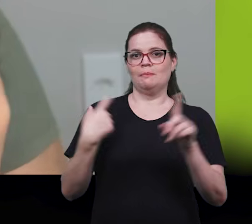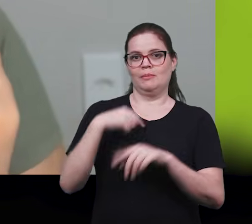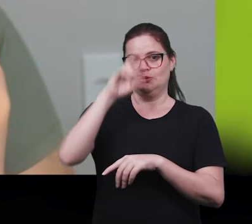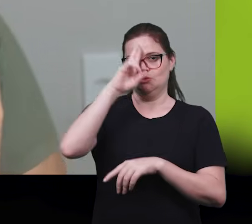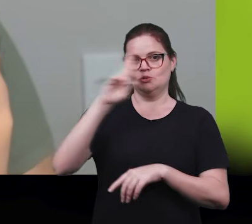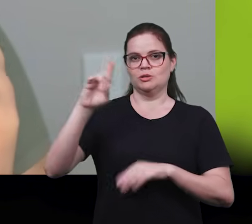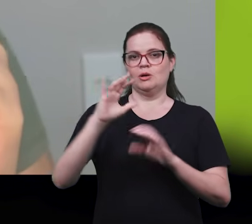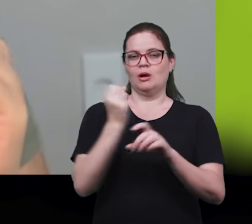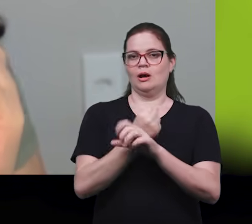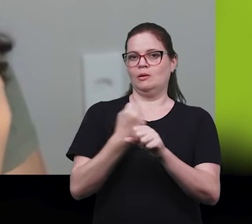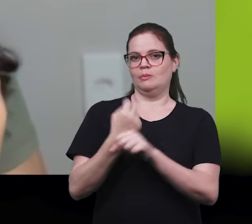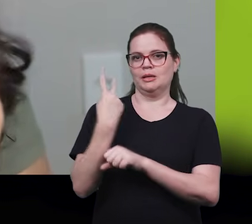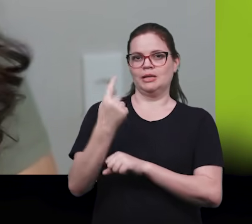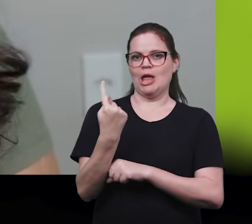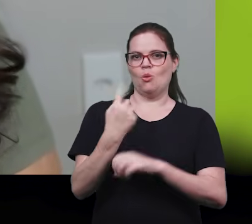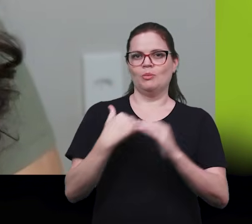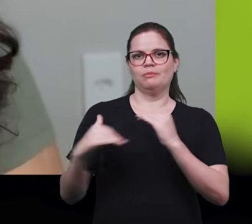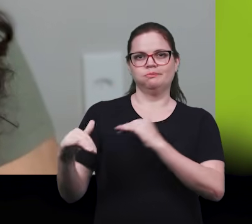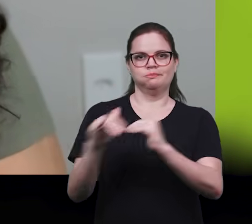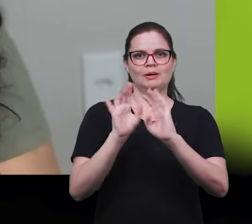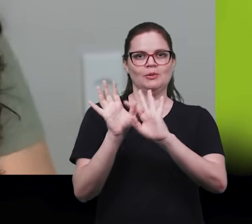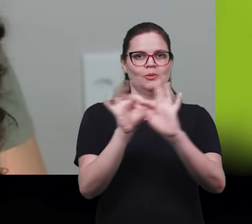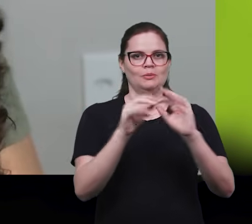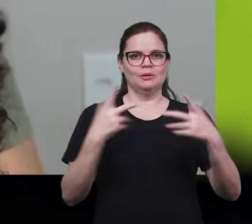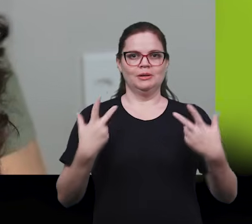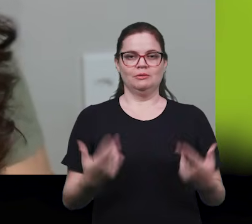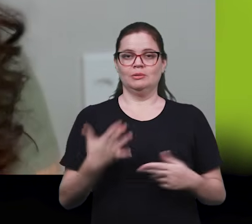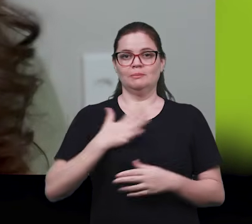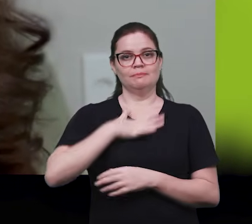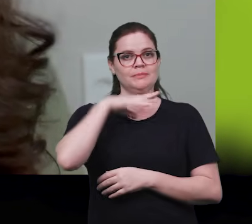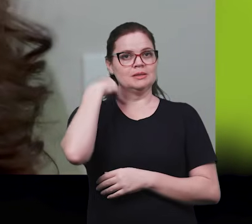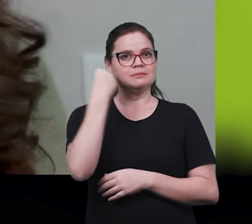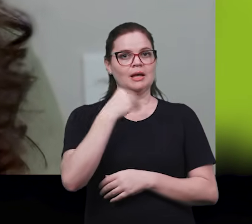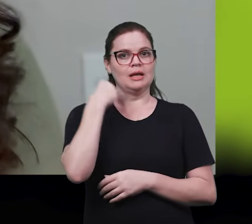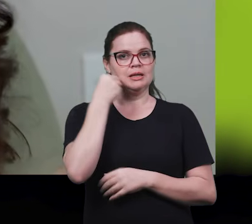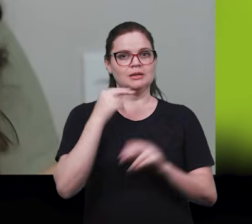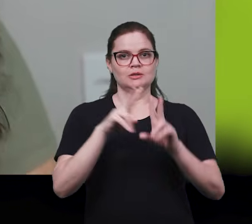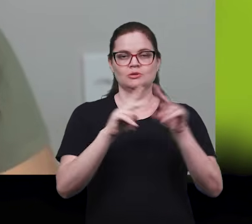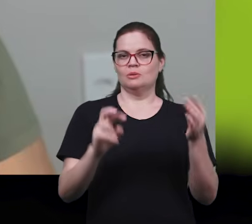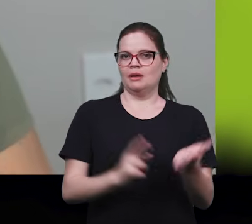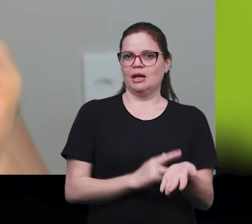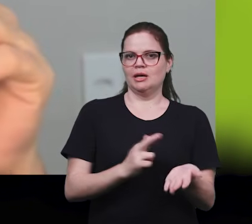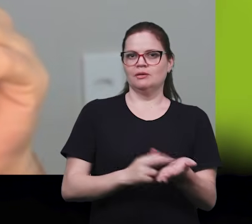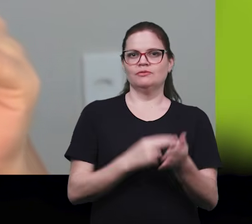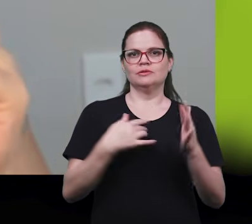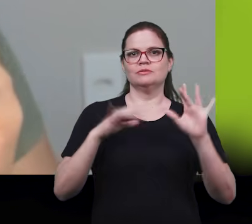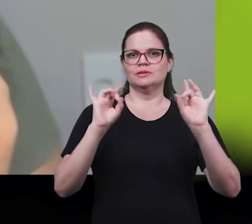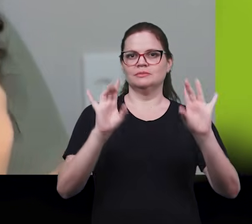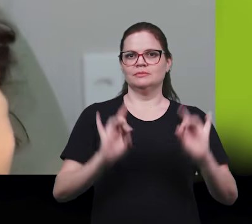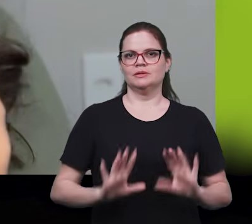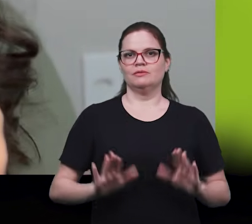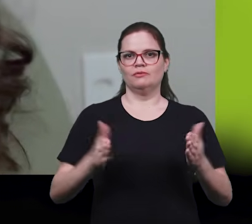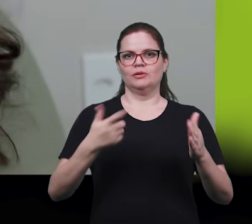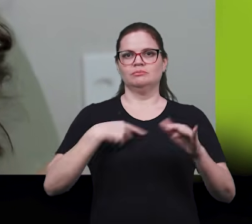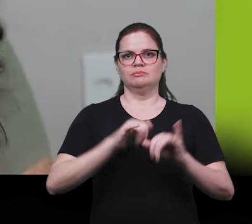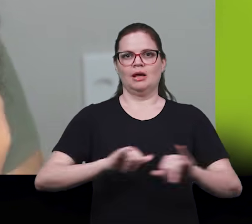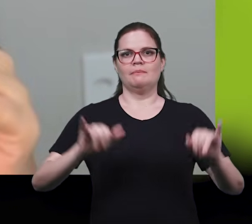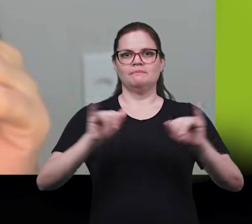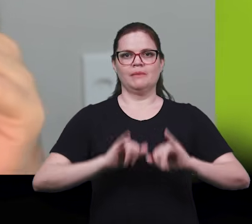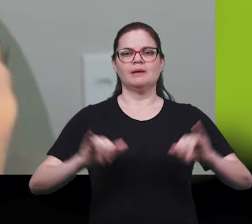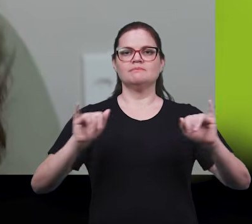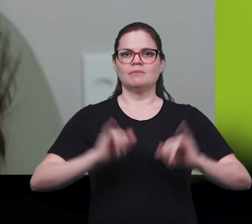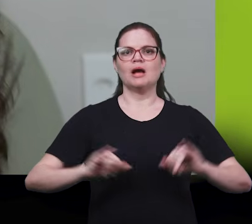só, estamos ligadas, pela mesma comunhão. E a minha experiência com as revistinhas foi especialmente na divulgação desse